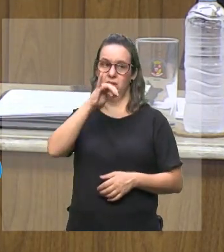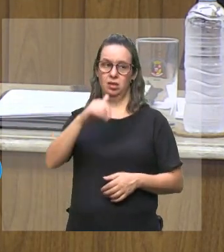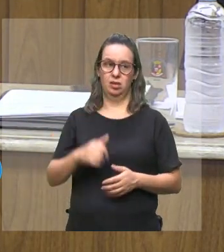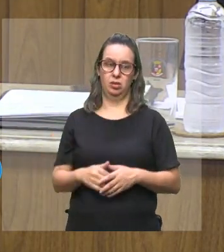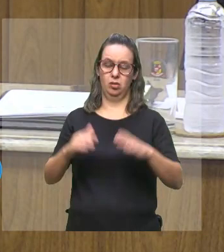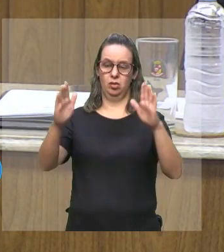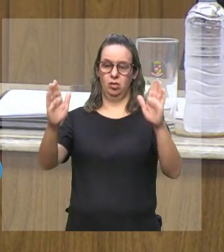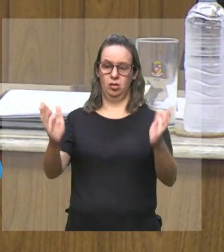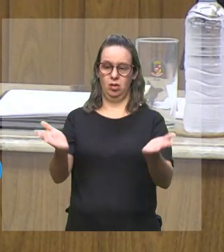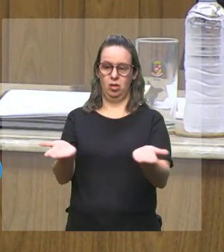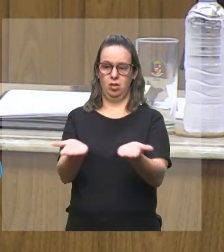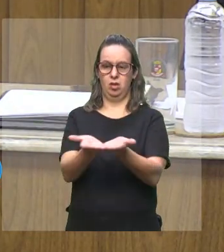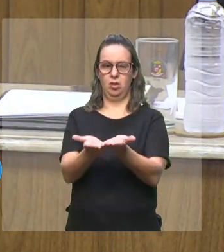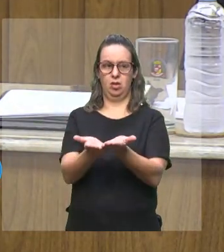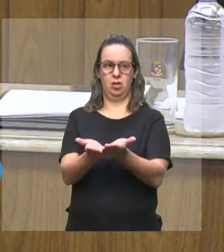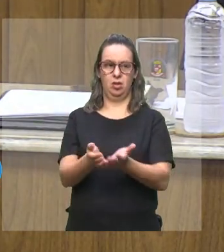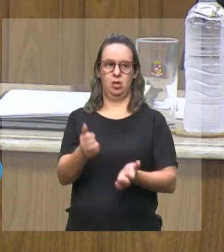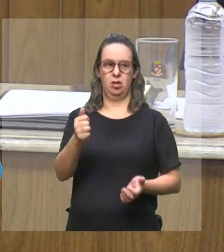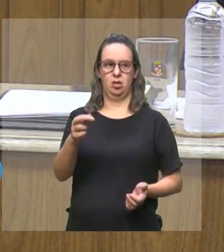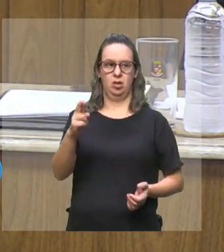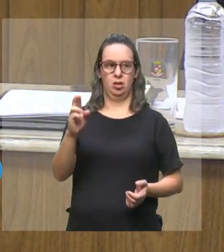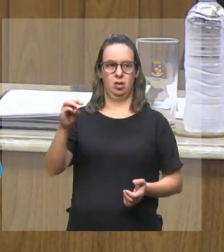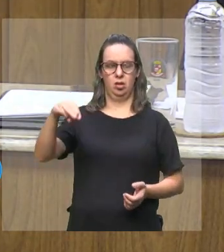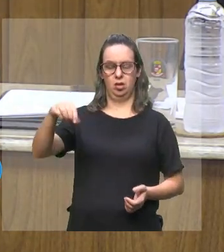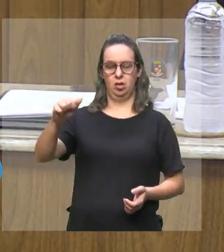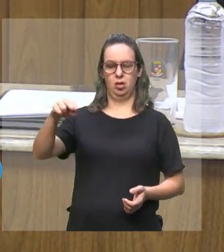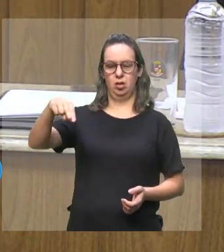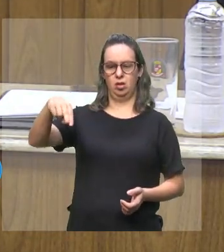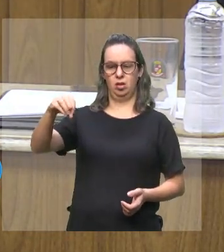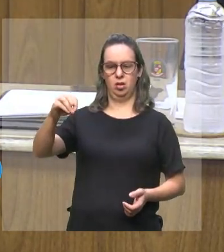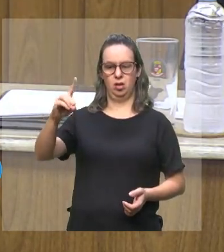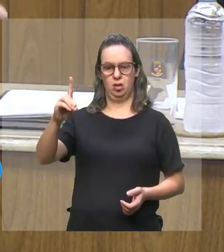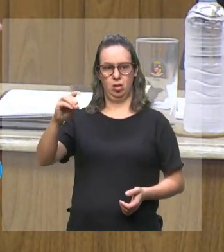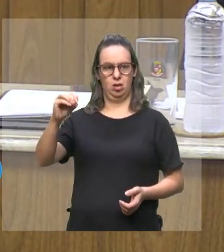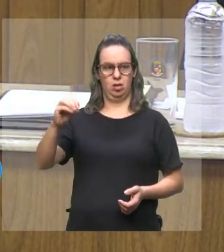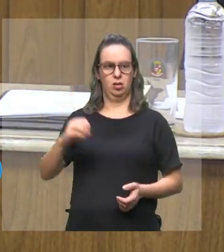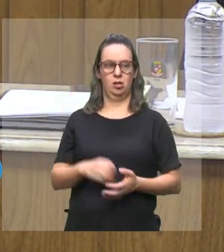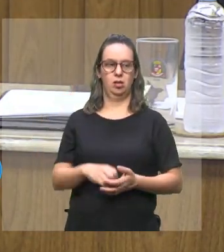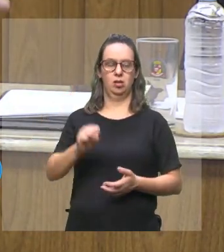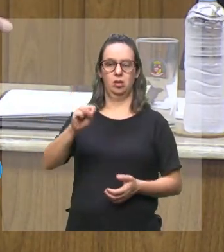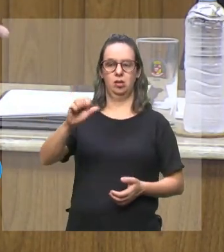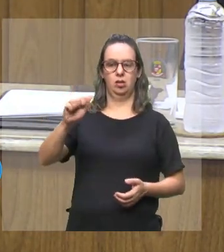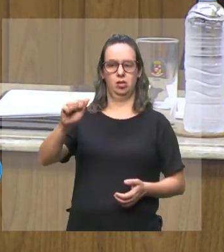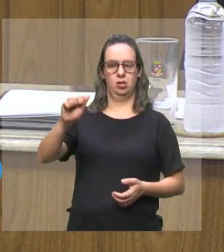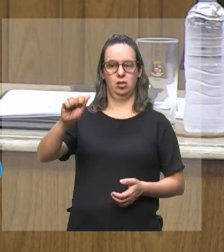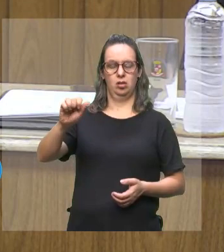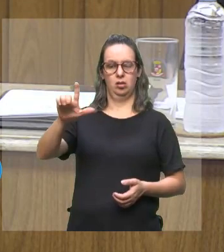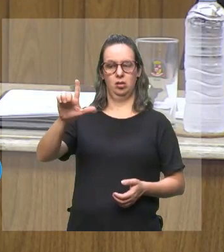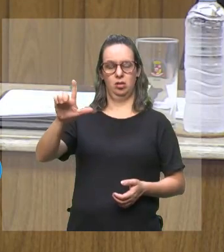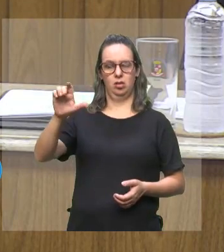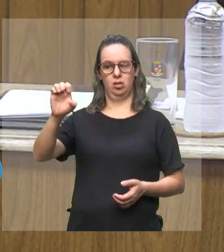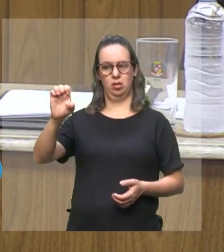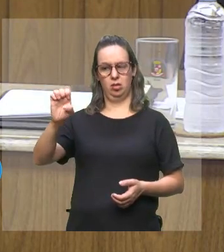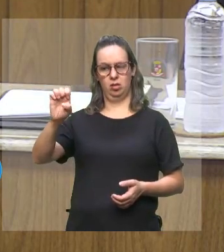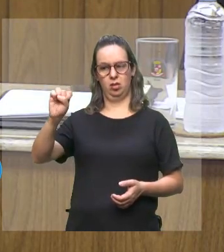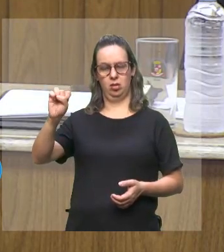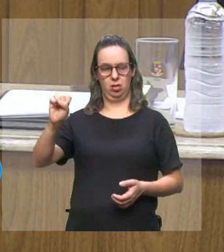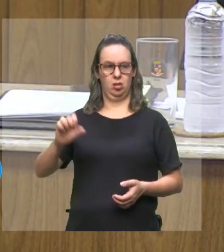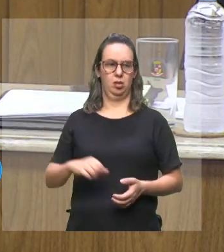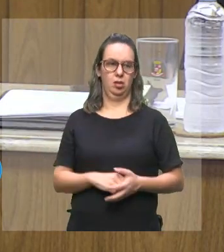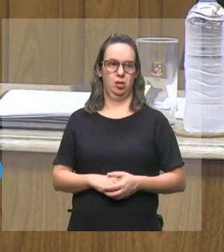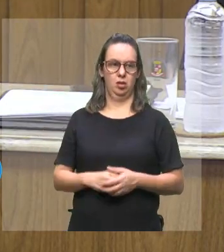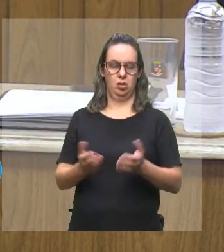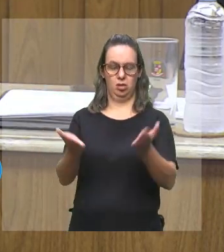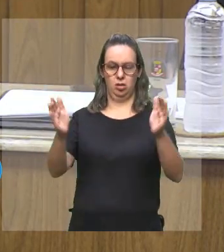O pessoal foi lá, fez a valeta, ficou uma porcaria, e tentaram remediar ou consertar aquilo lá, e ficou,